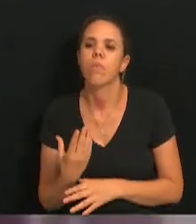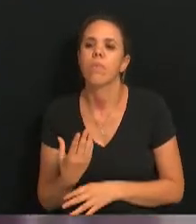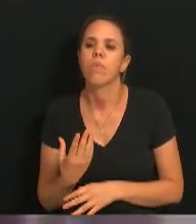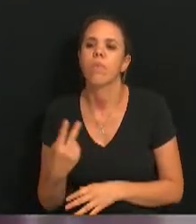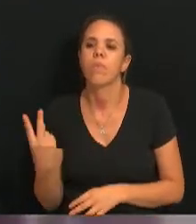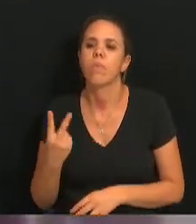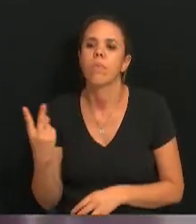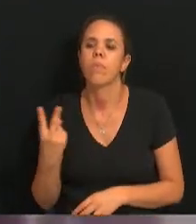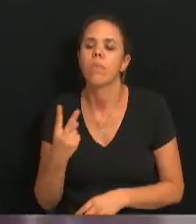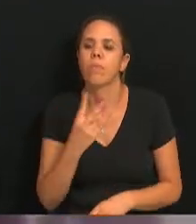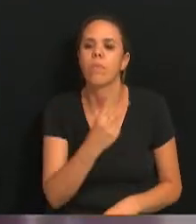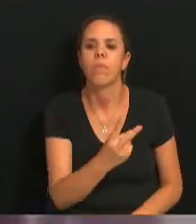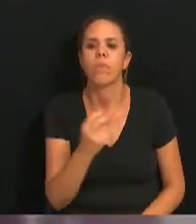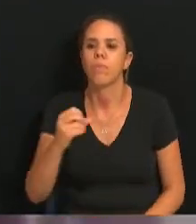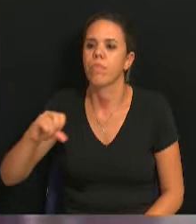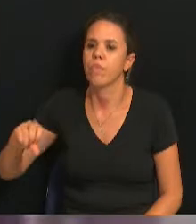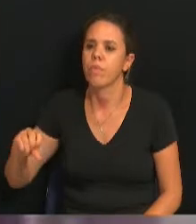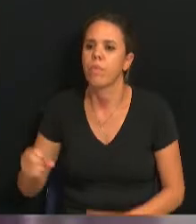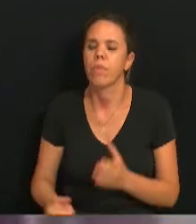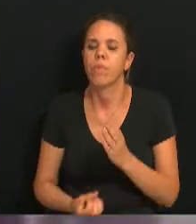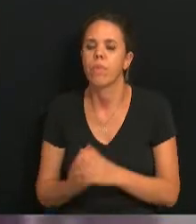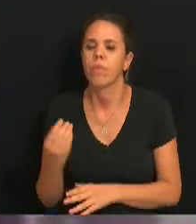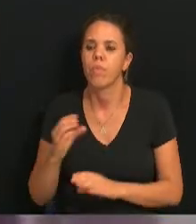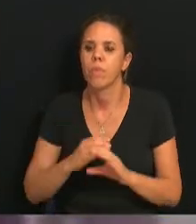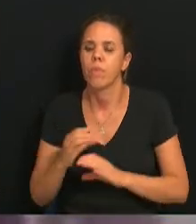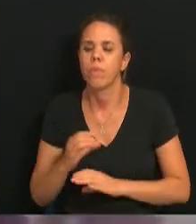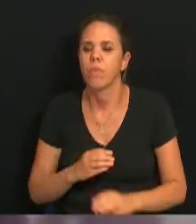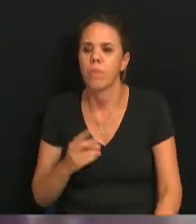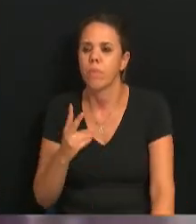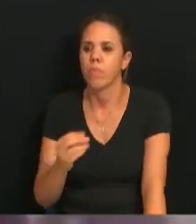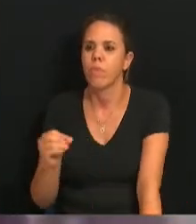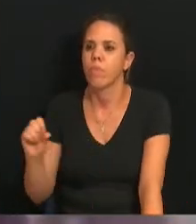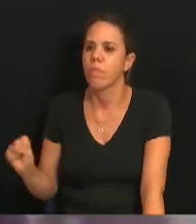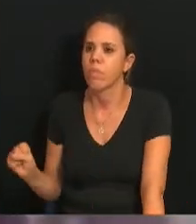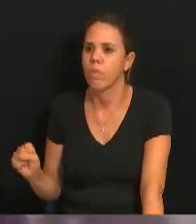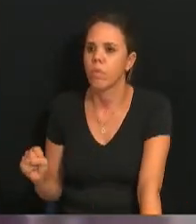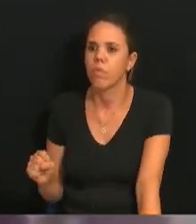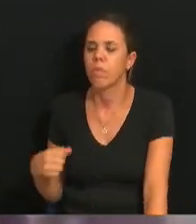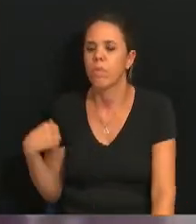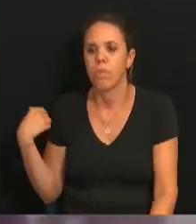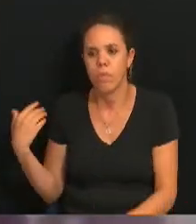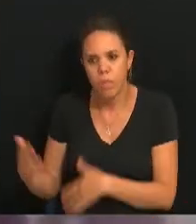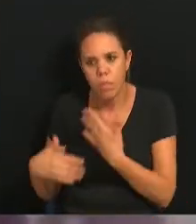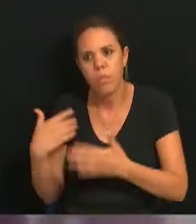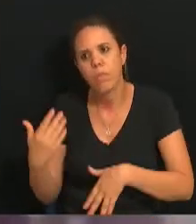desde 2009, né, que foi o primeiro concurso em 2008, ele vem aí para